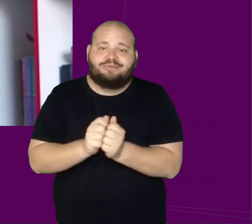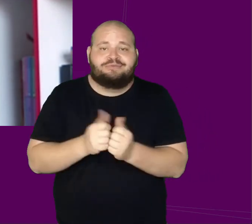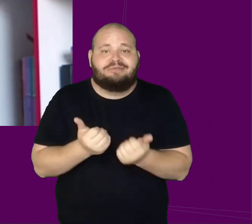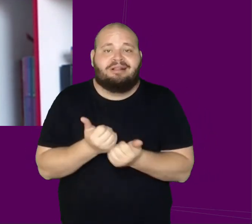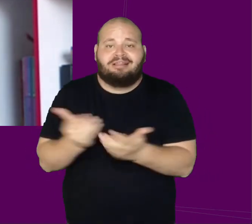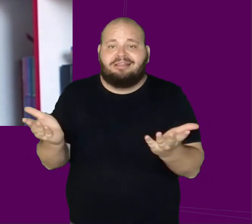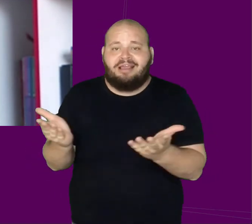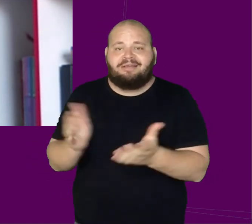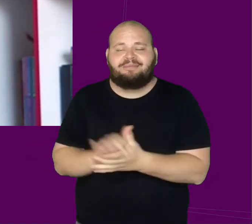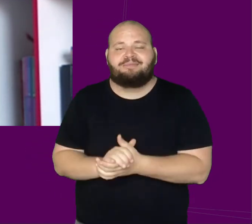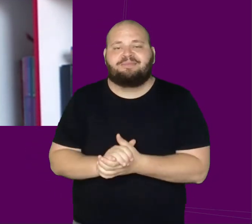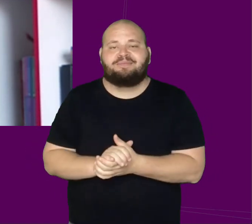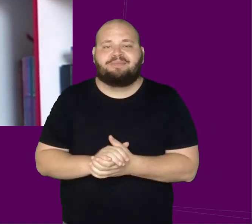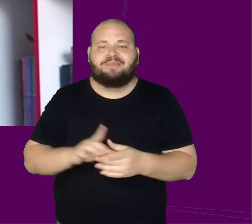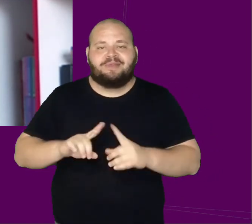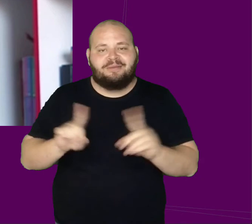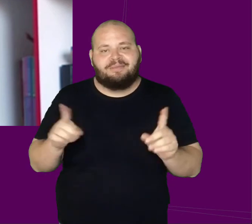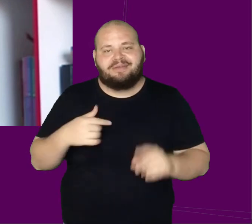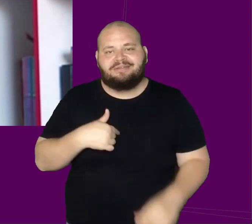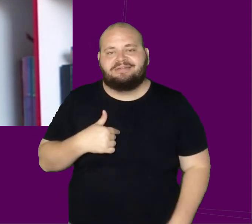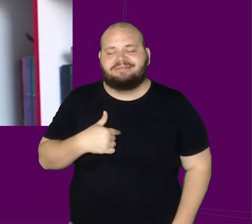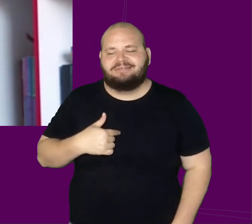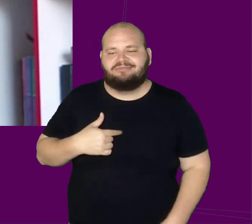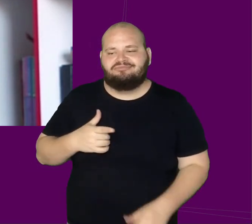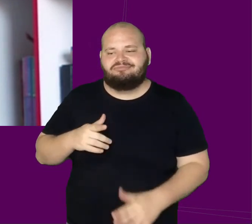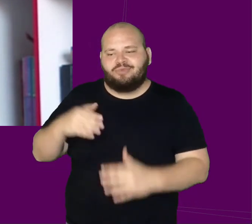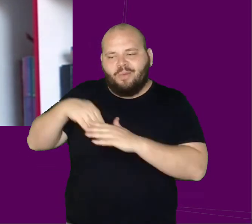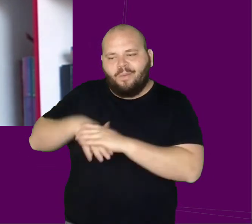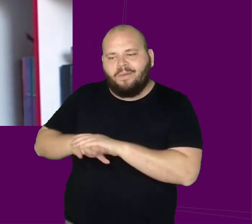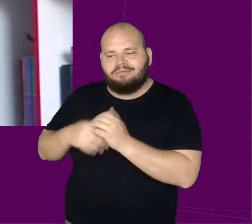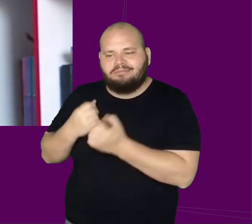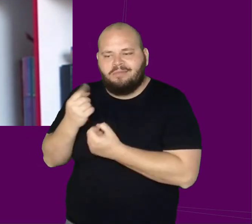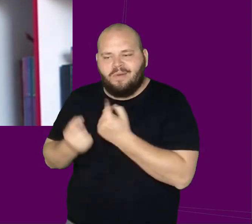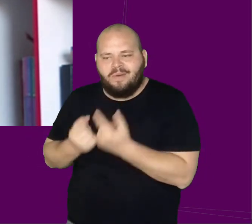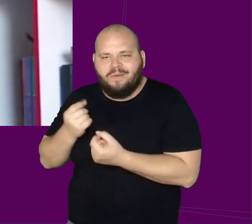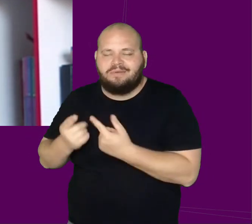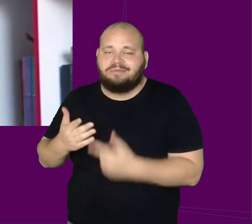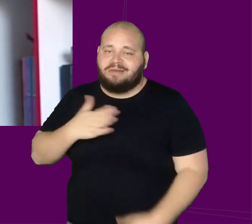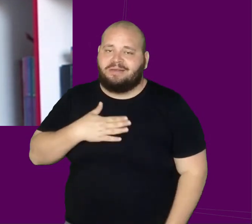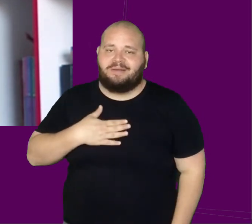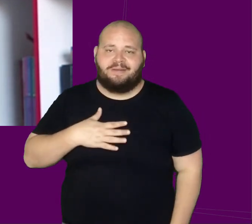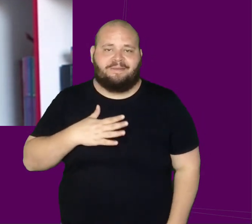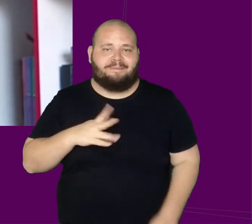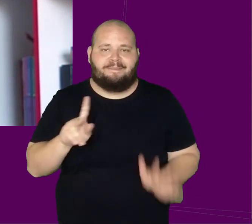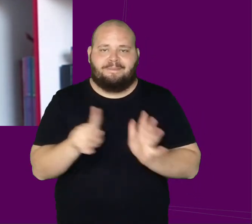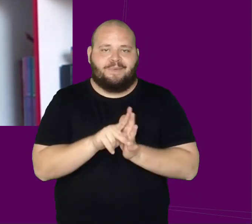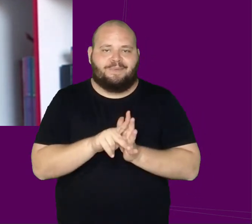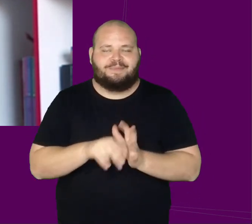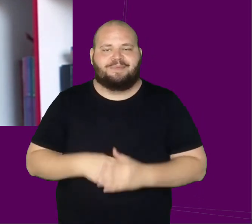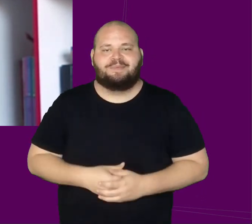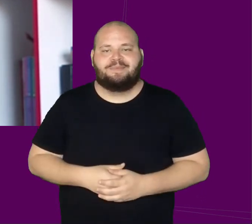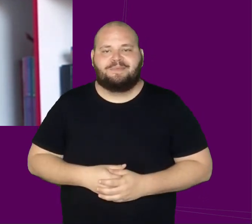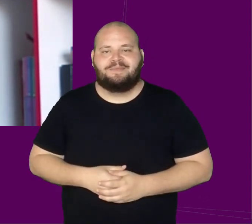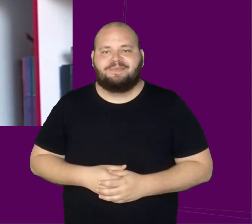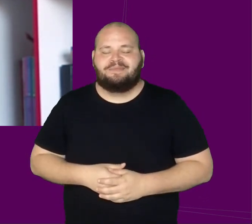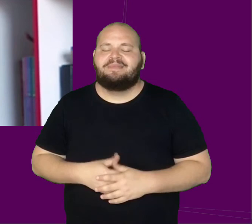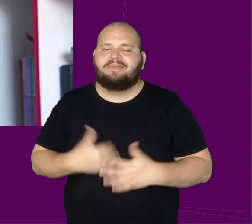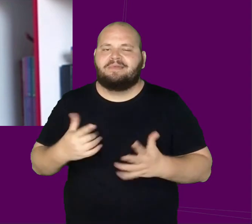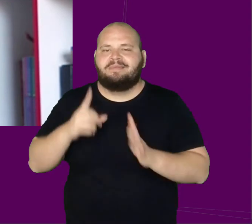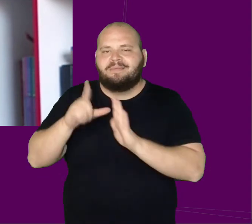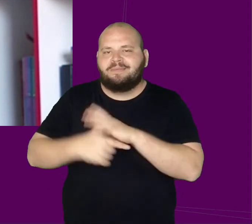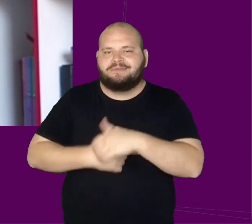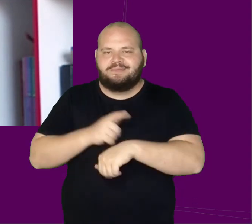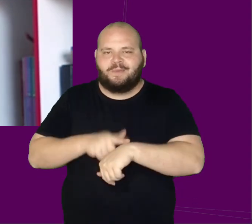quiseram. Mas eu fiquei com algumas. E essas são as coisas que eu tenho. Então, no final, ela, de